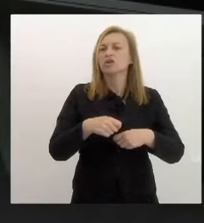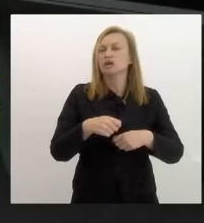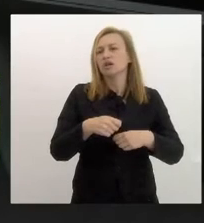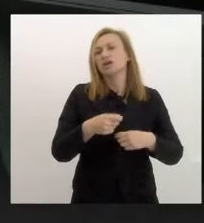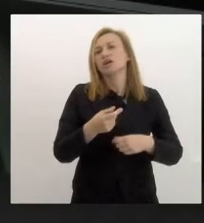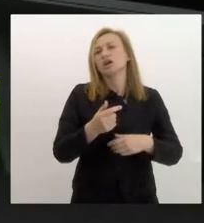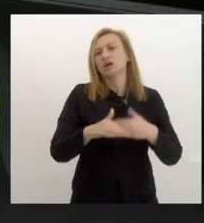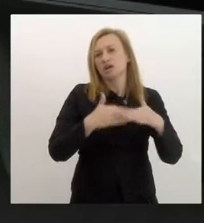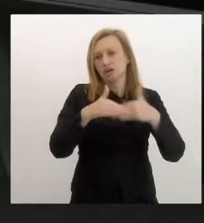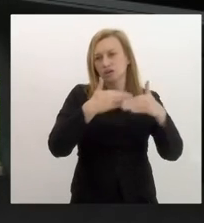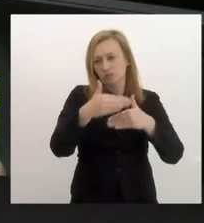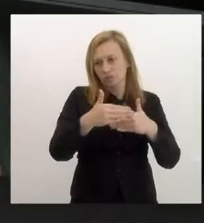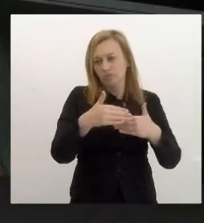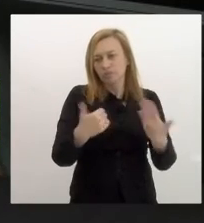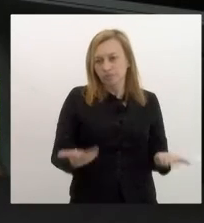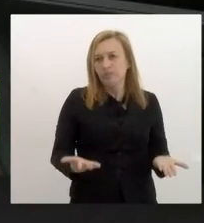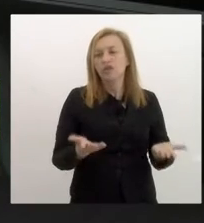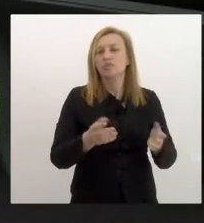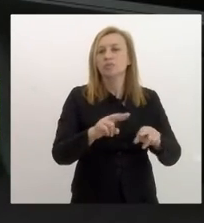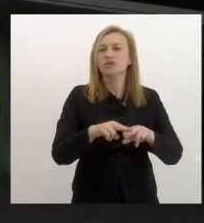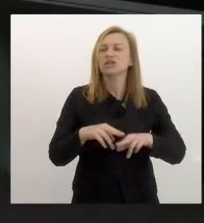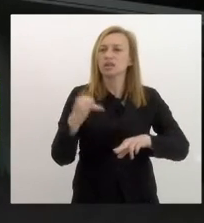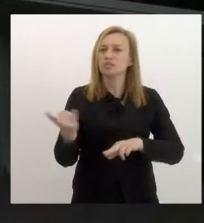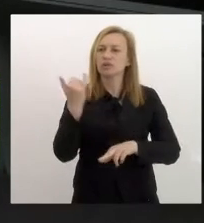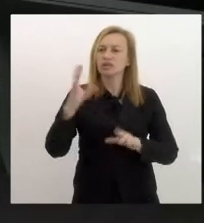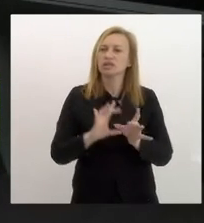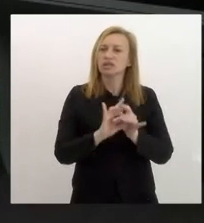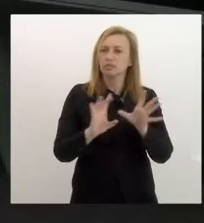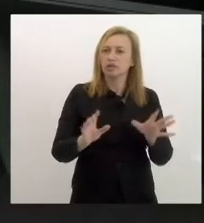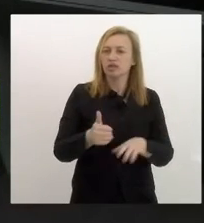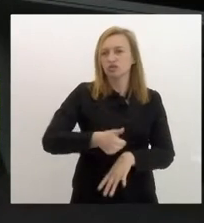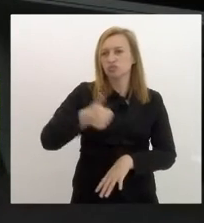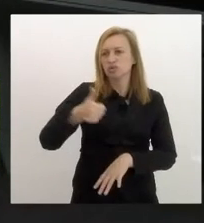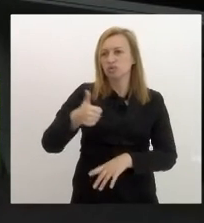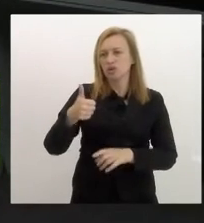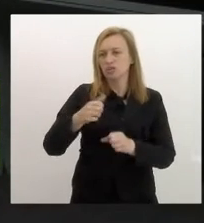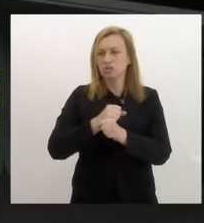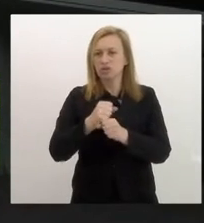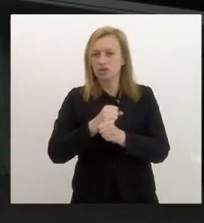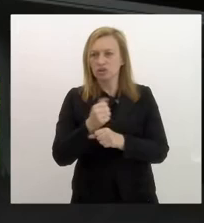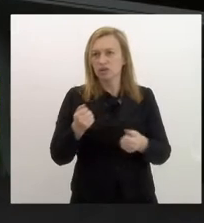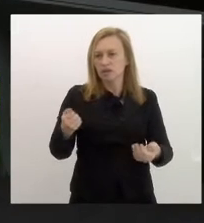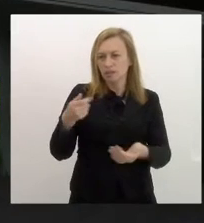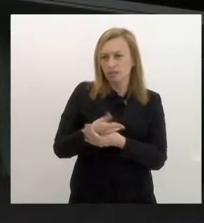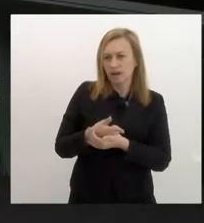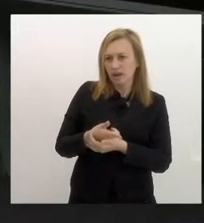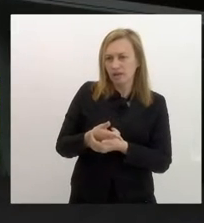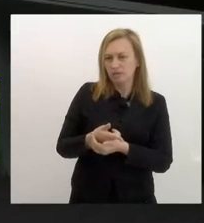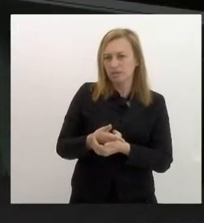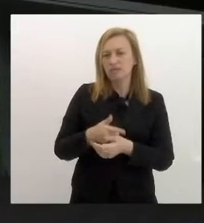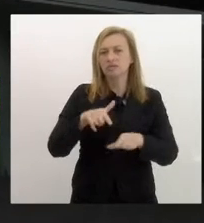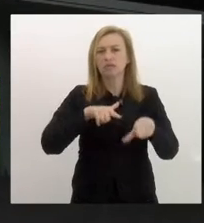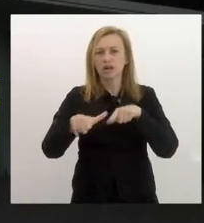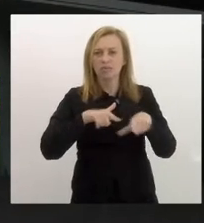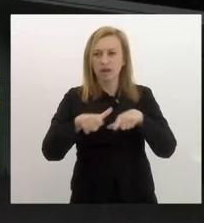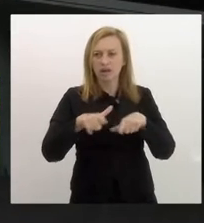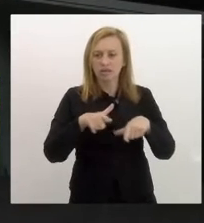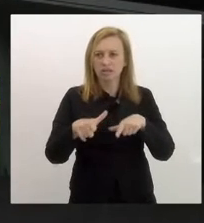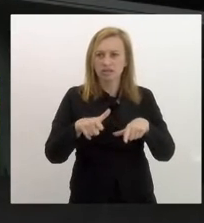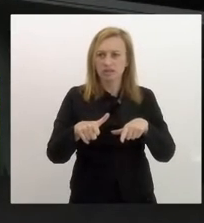é importante que a gente libere os primeiros anos e é de pagamento do serviço da dívida